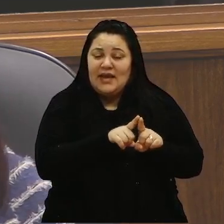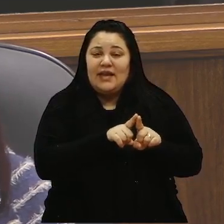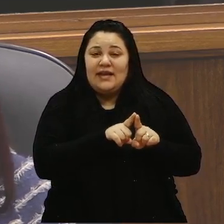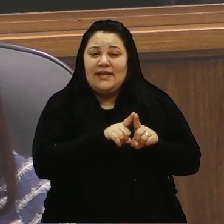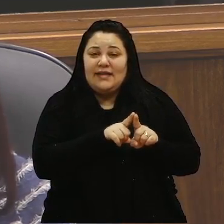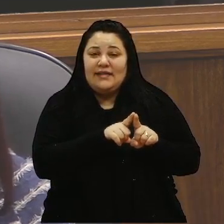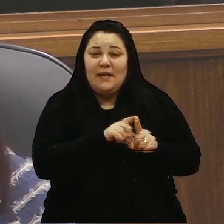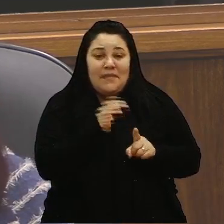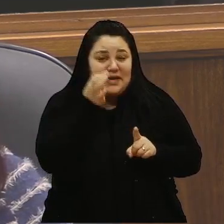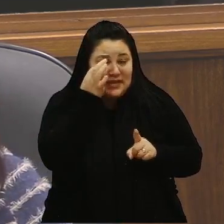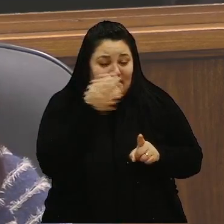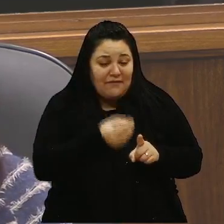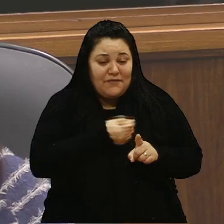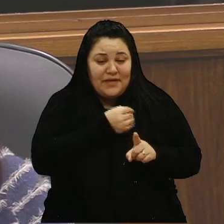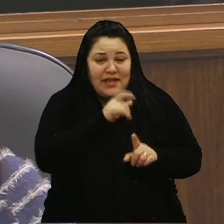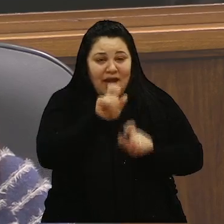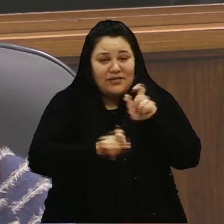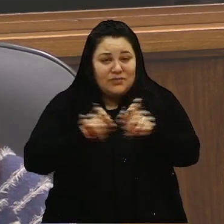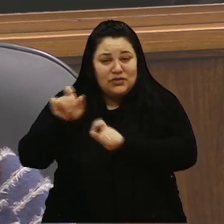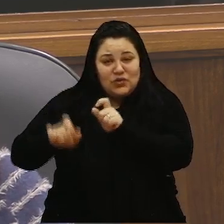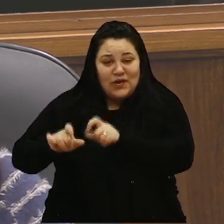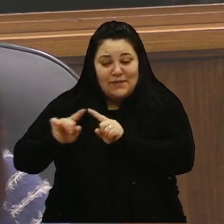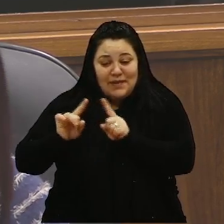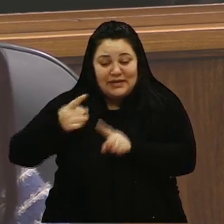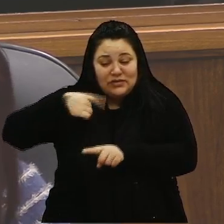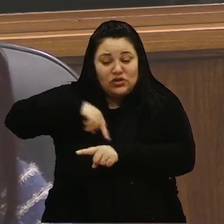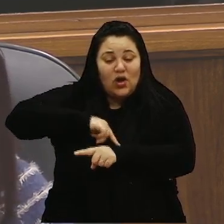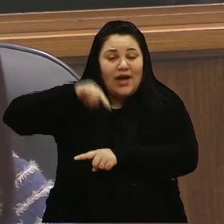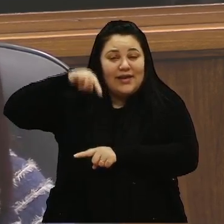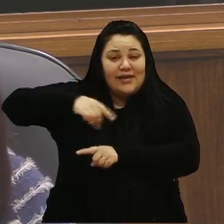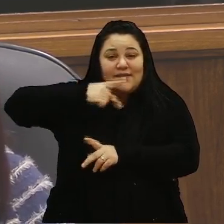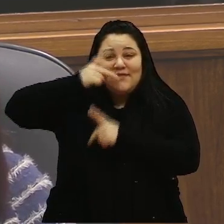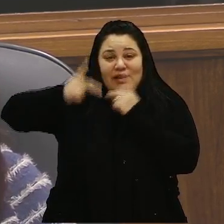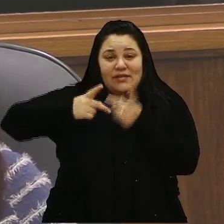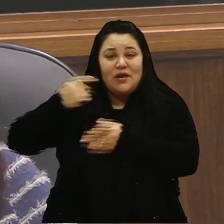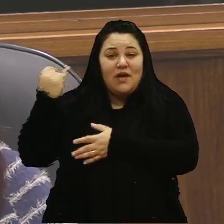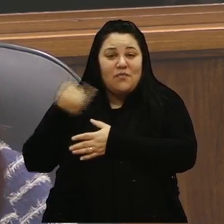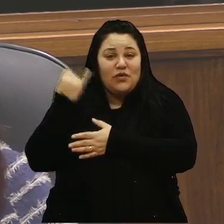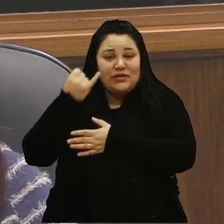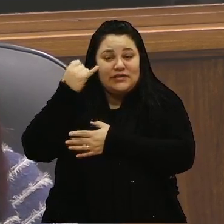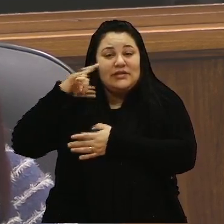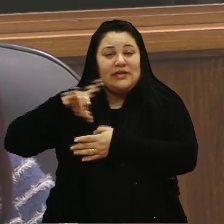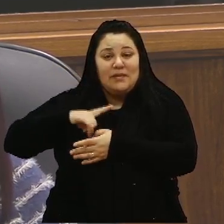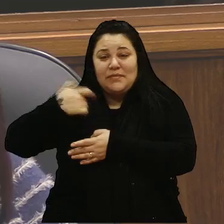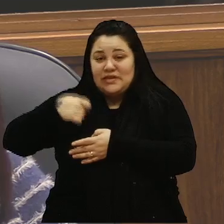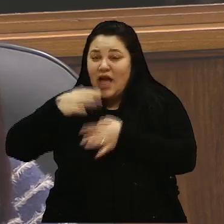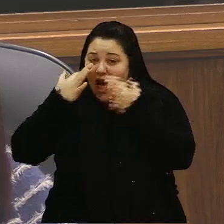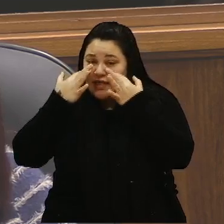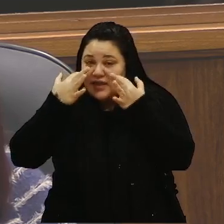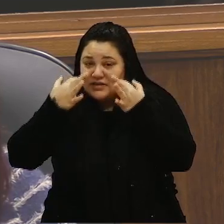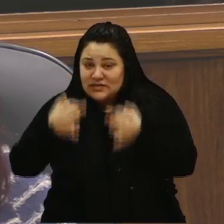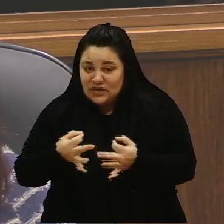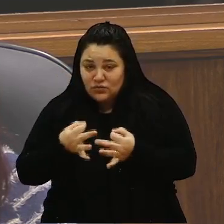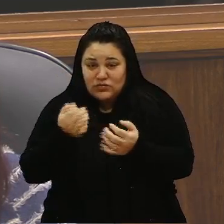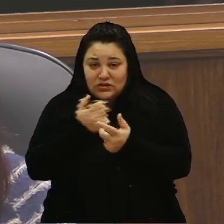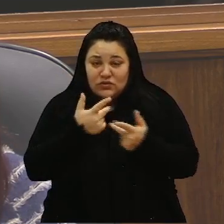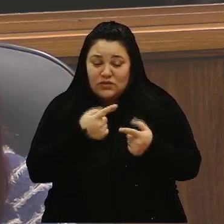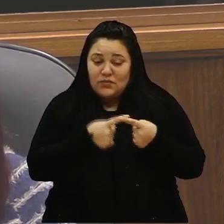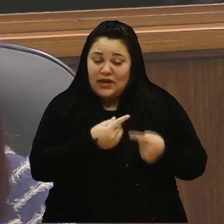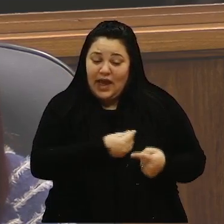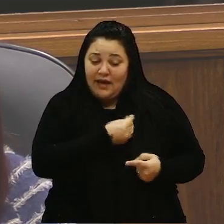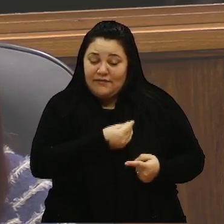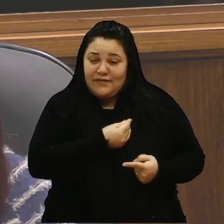dessas pessoas, mas para nós aqui que citamos a importância de ter um olhar atento, é porque essas vidas não